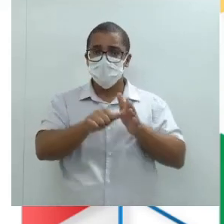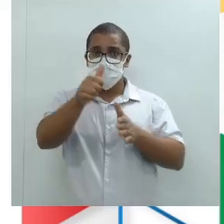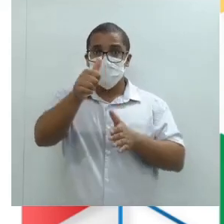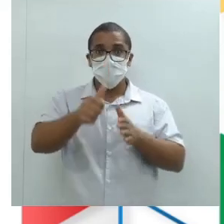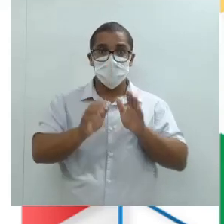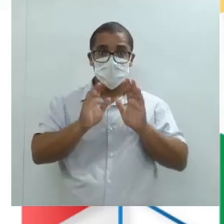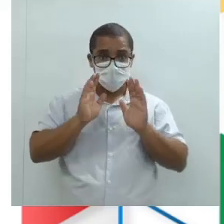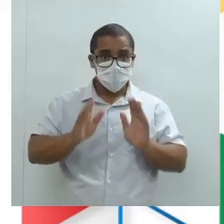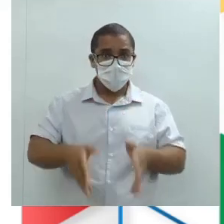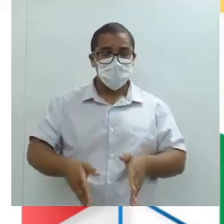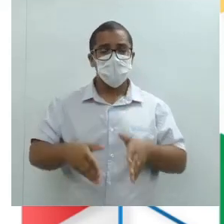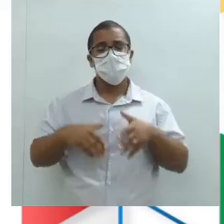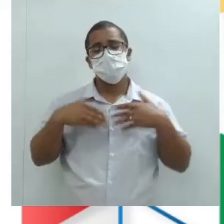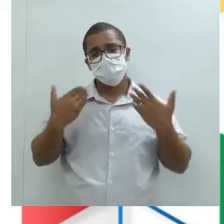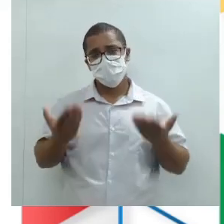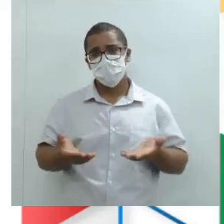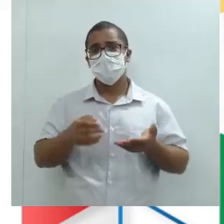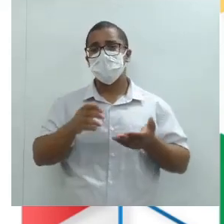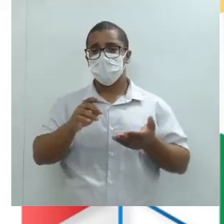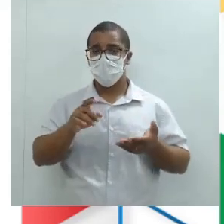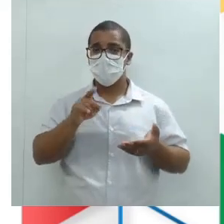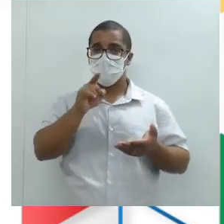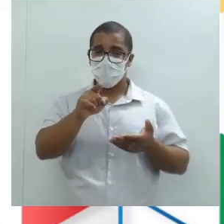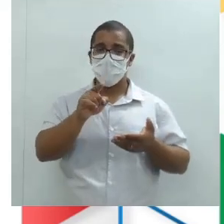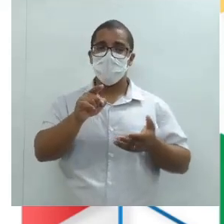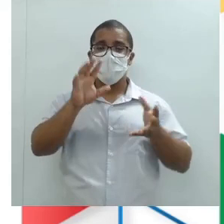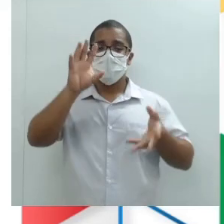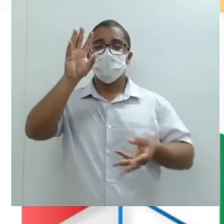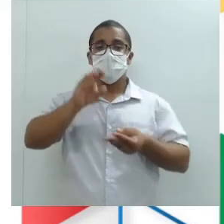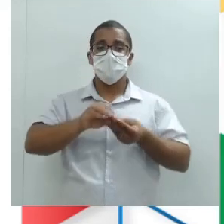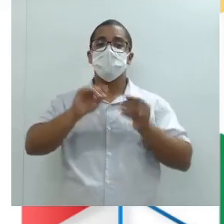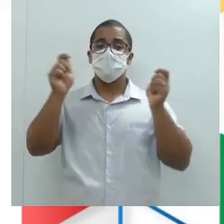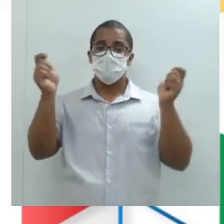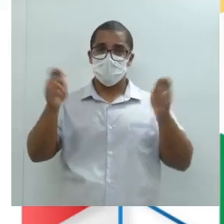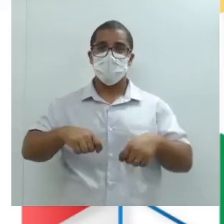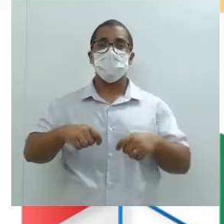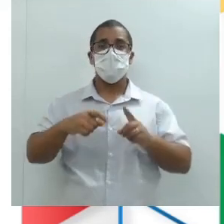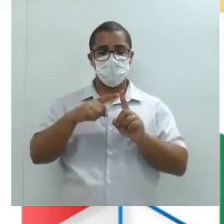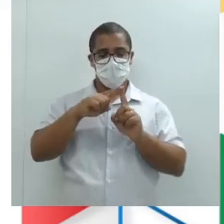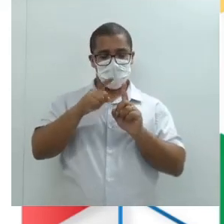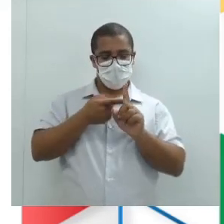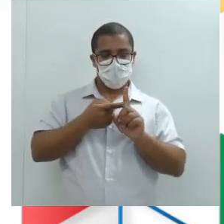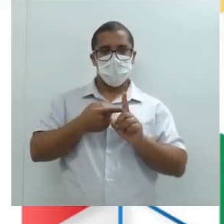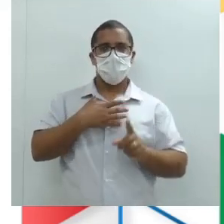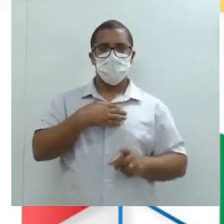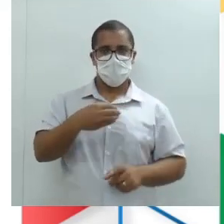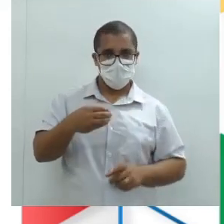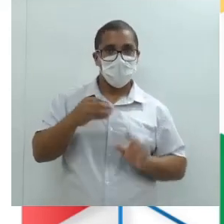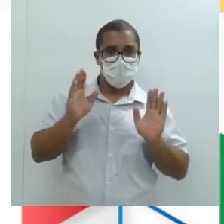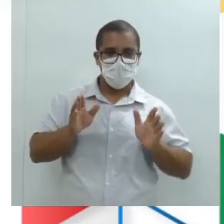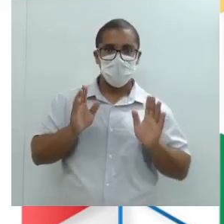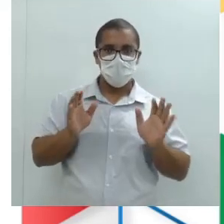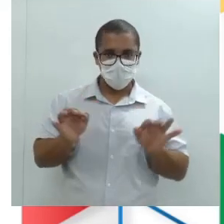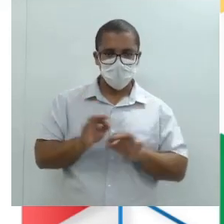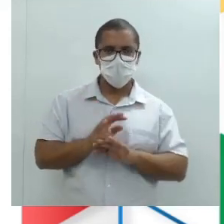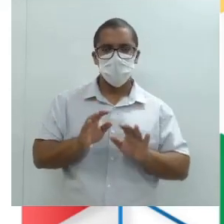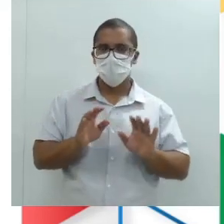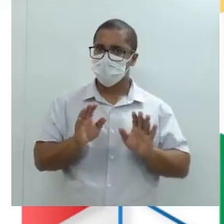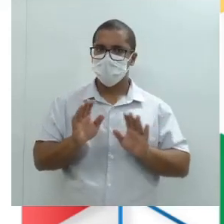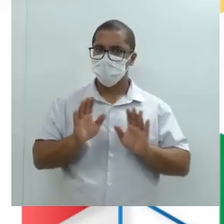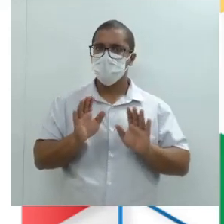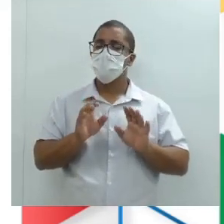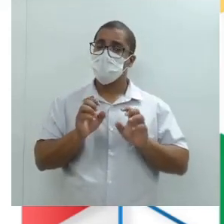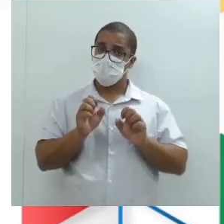menstruação, ela está apta para reprodução. Será? Não. Ela não está, ela